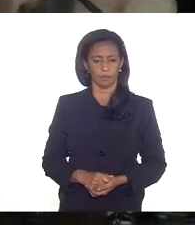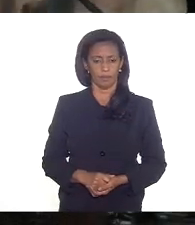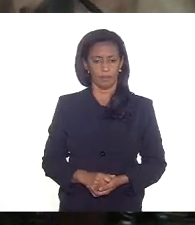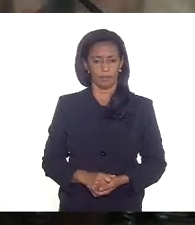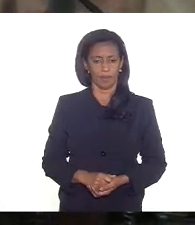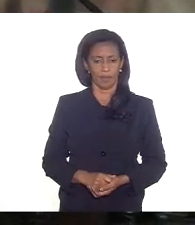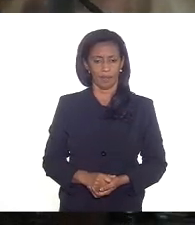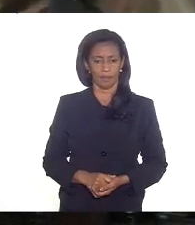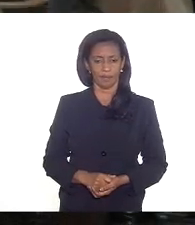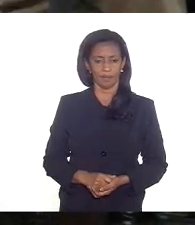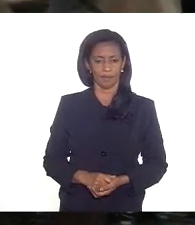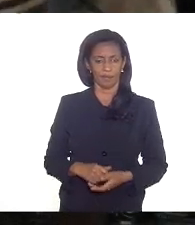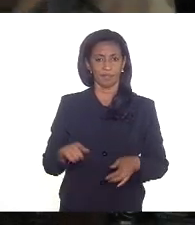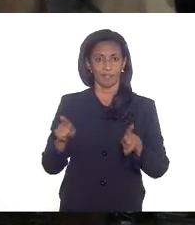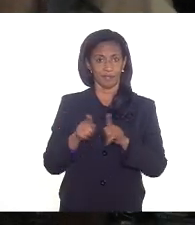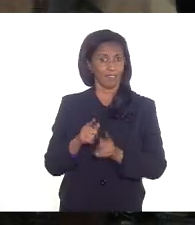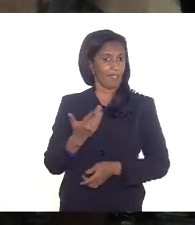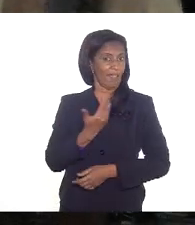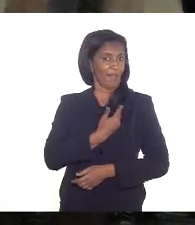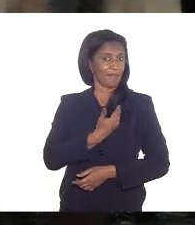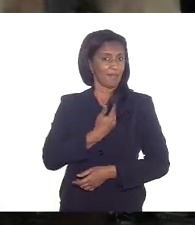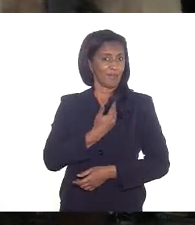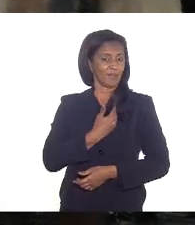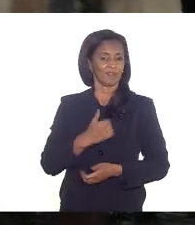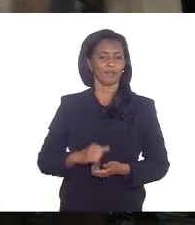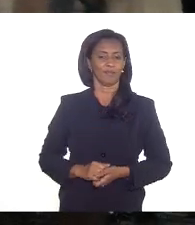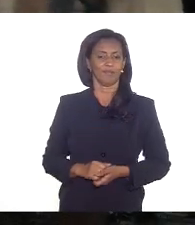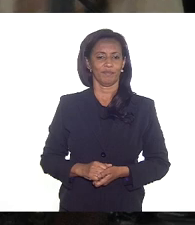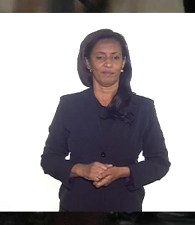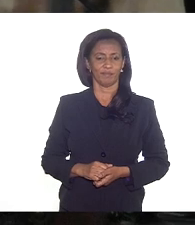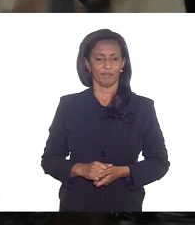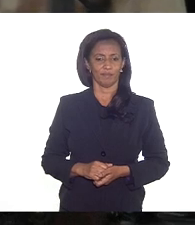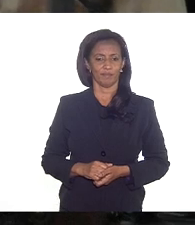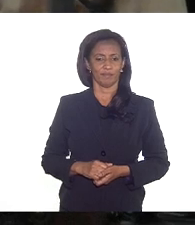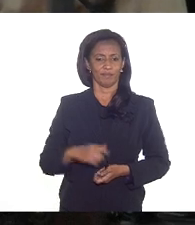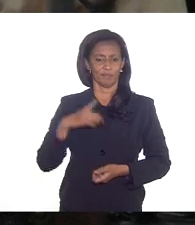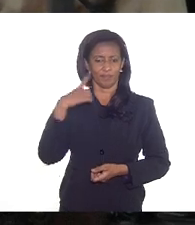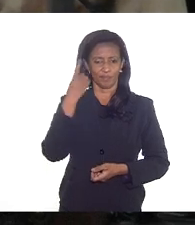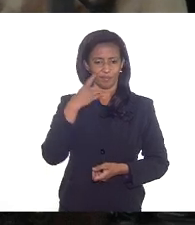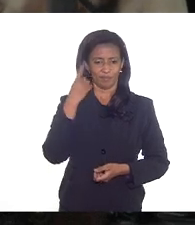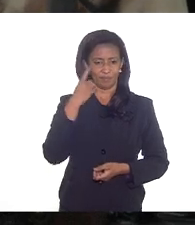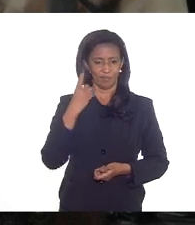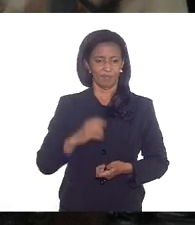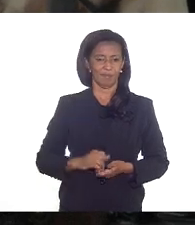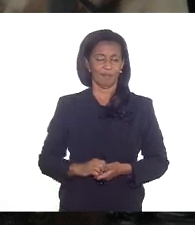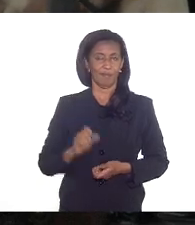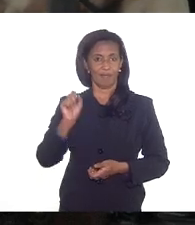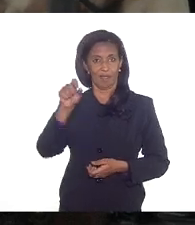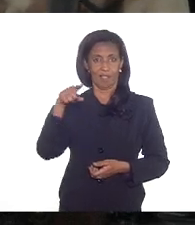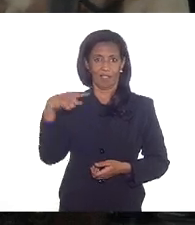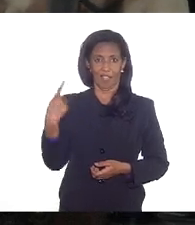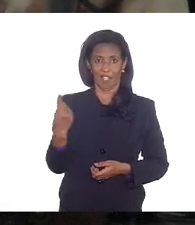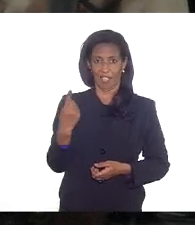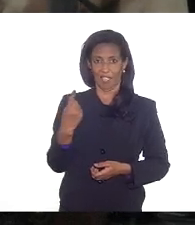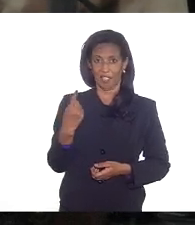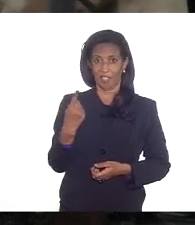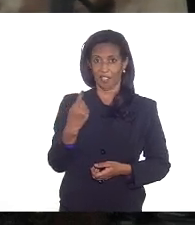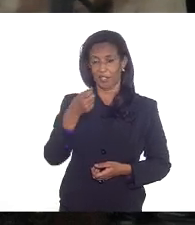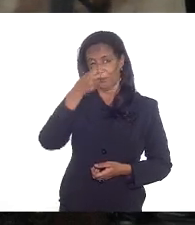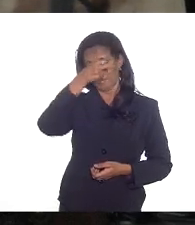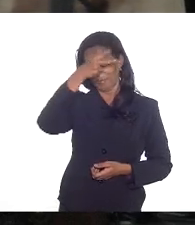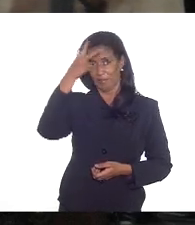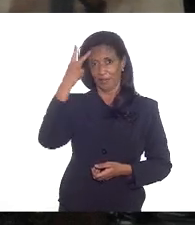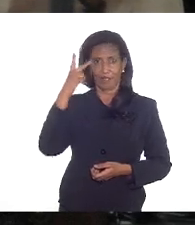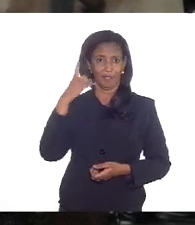também nosso amigo companheiro Deputado desde o prefeito deputado tem que ser